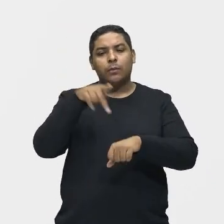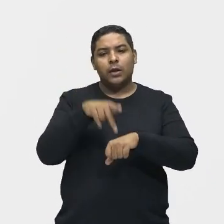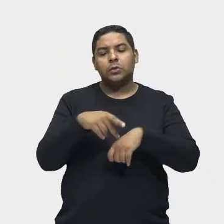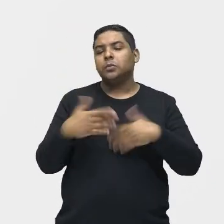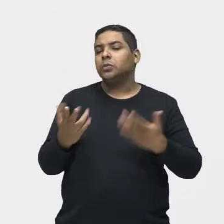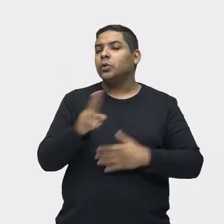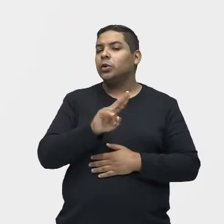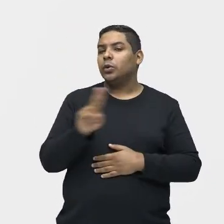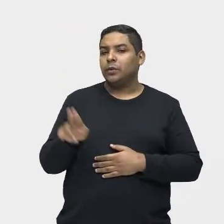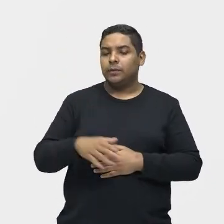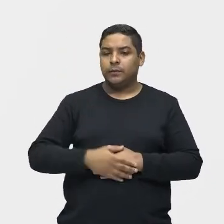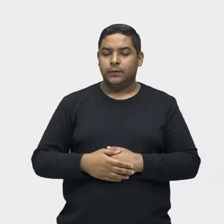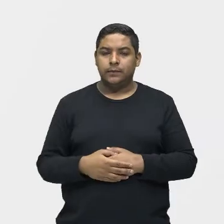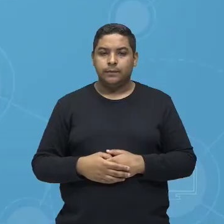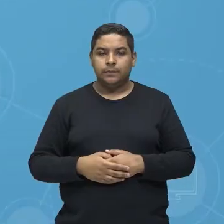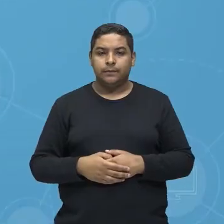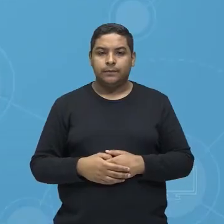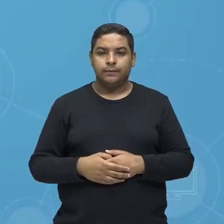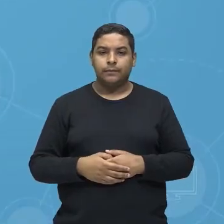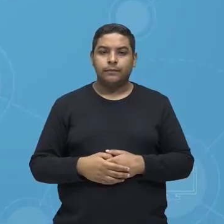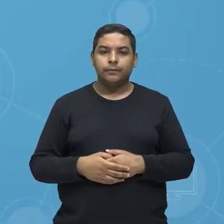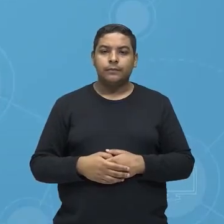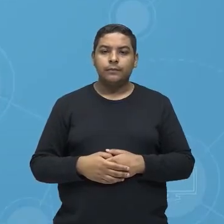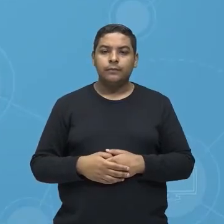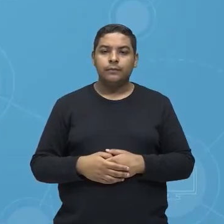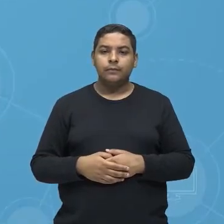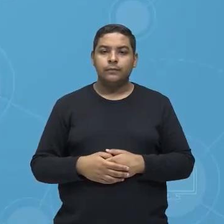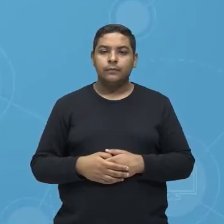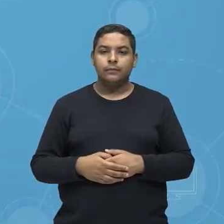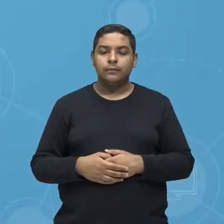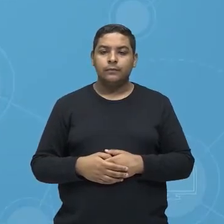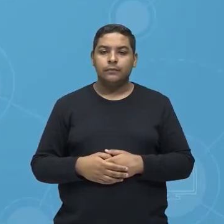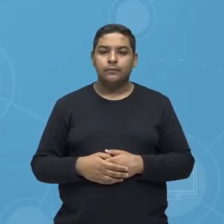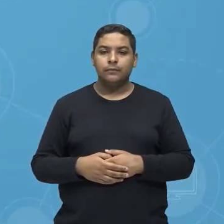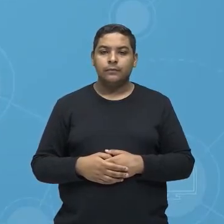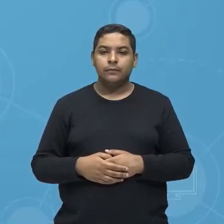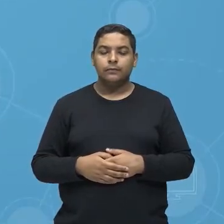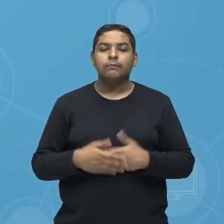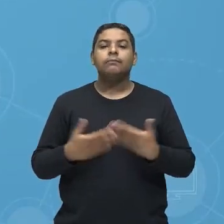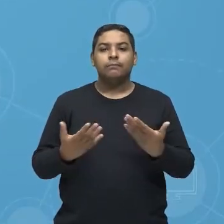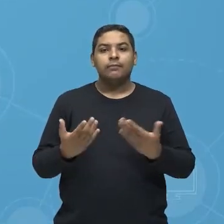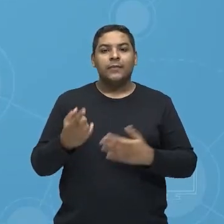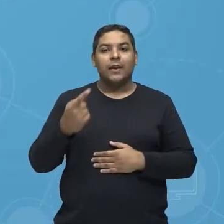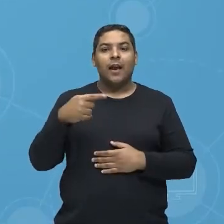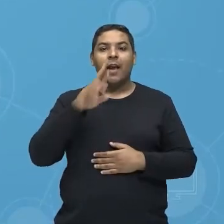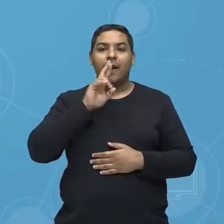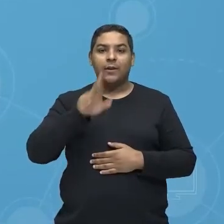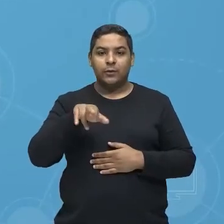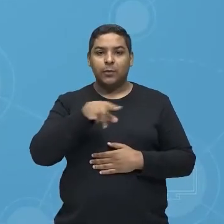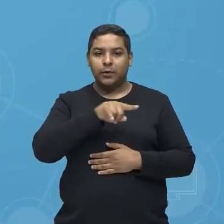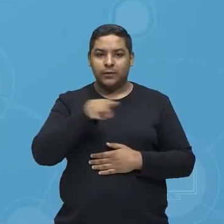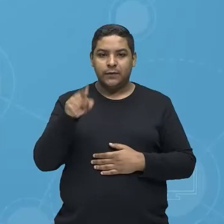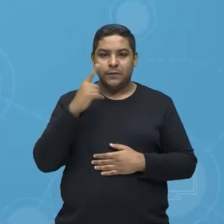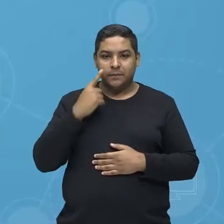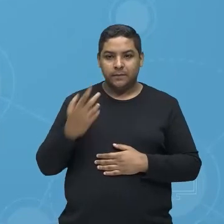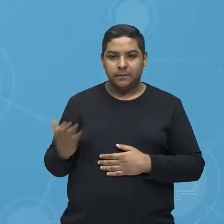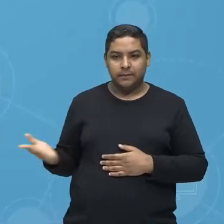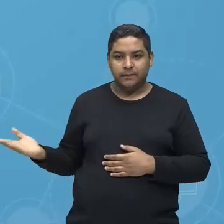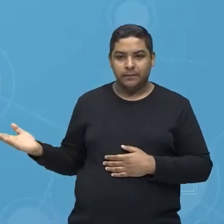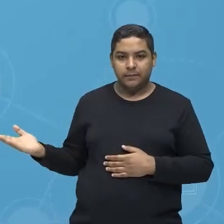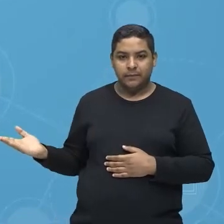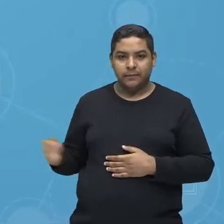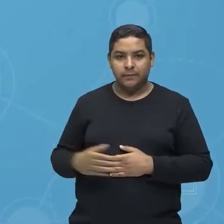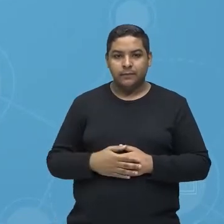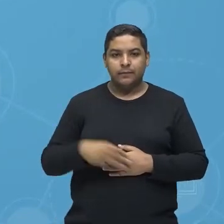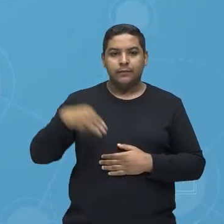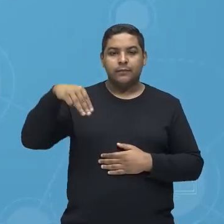quais são eles, tá bom? Então, quero saber a resposta de vocês. Nós já temos a participação da